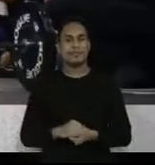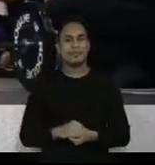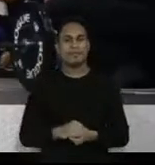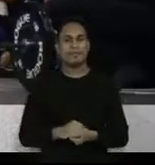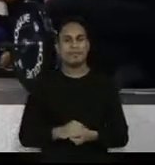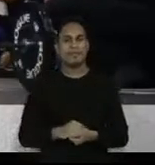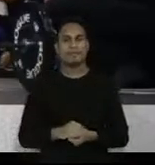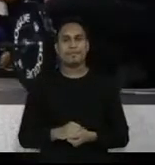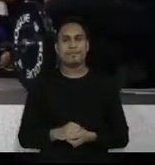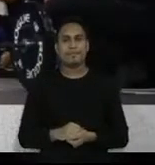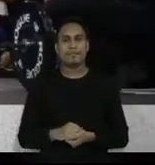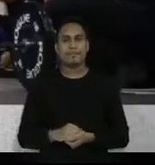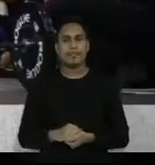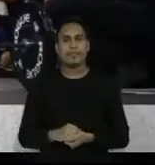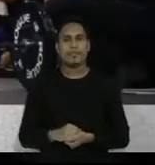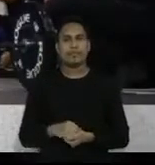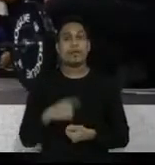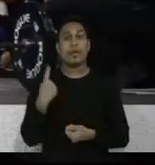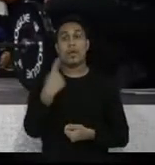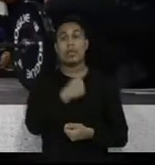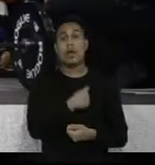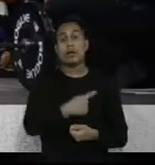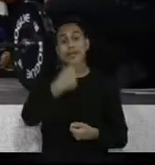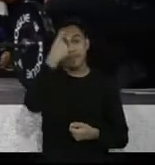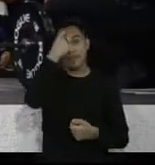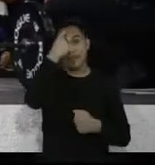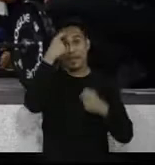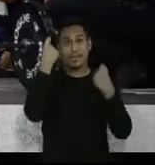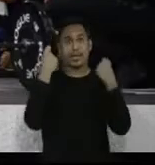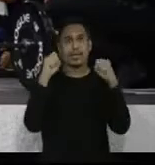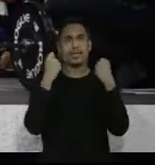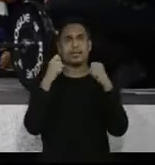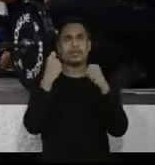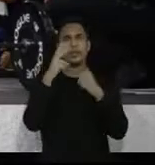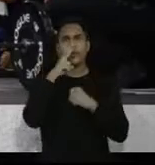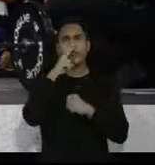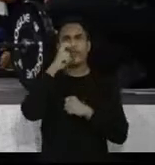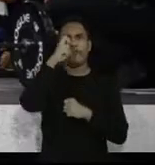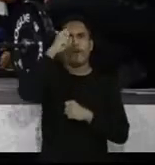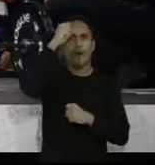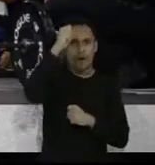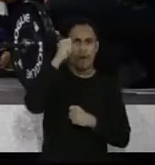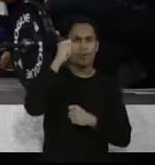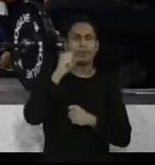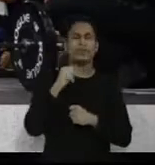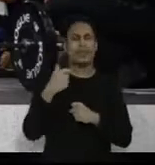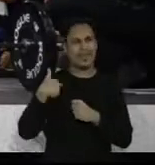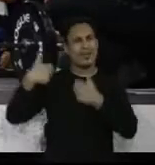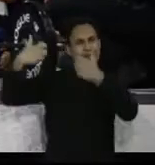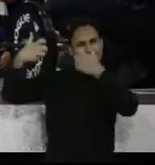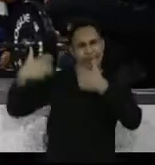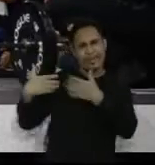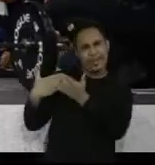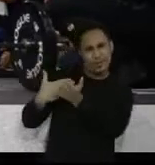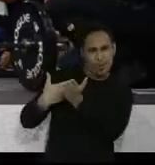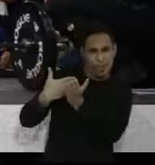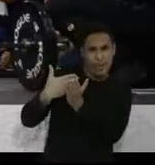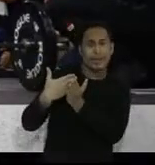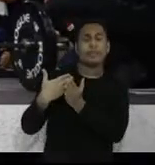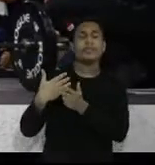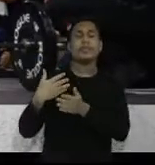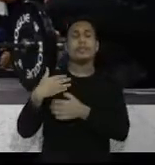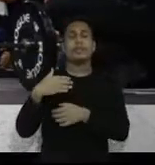nos exercícios de alta intensidade, que foi aquilo que eu comentei lá no início da nossa conversa, que nos de baixa intensidade a gente poderia